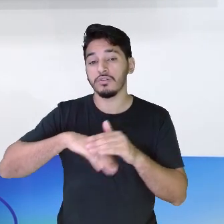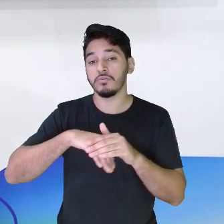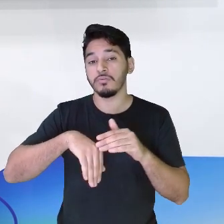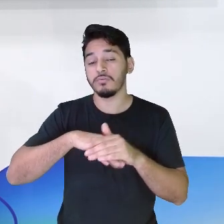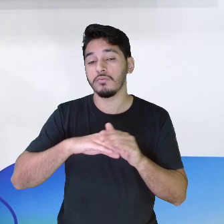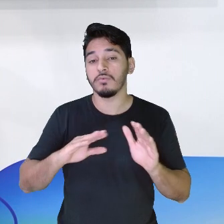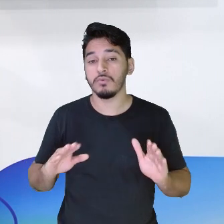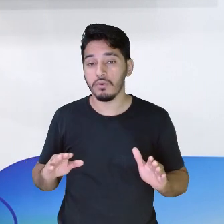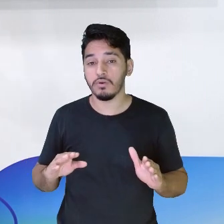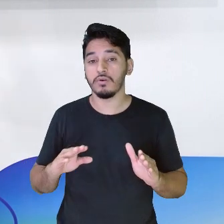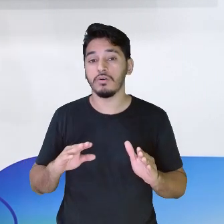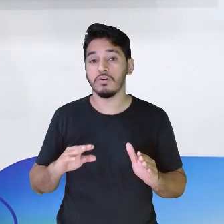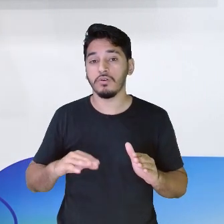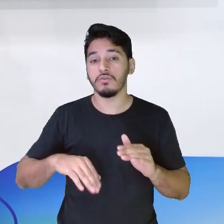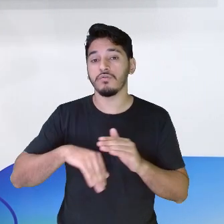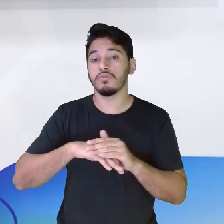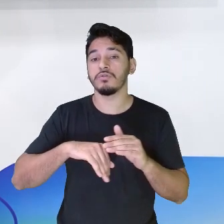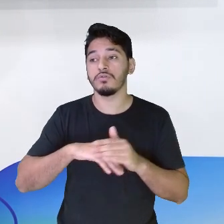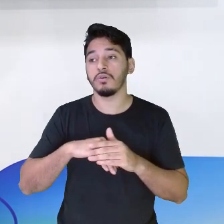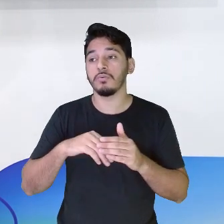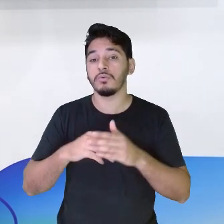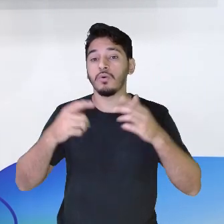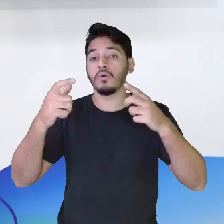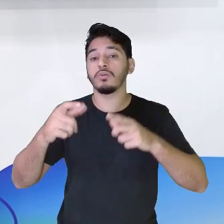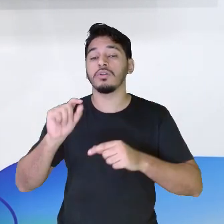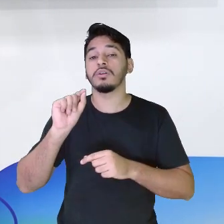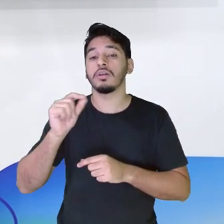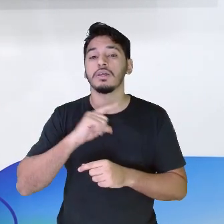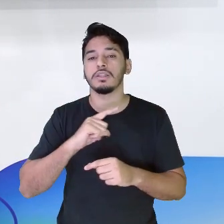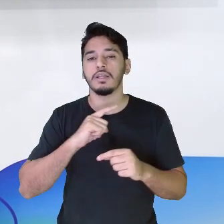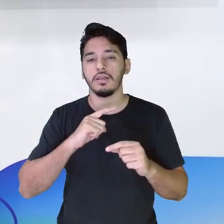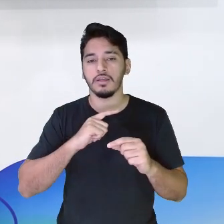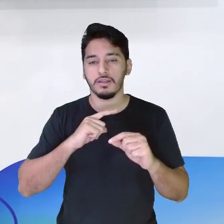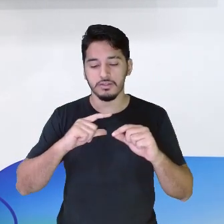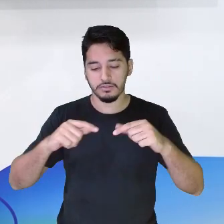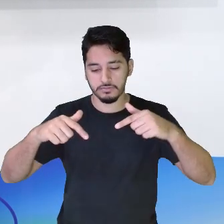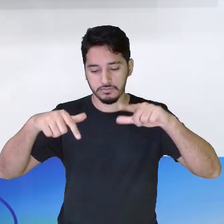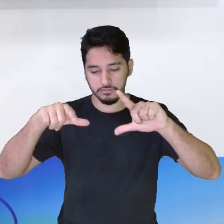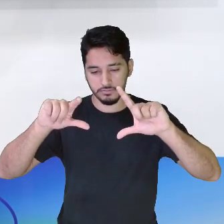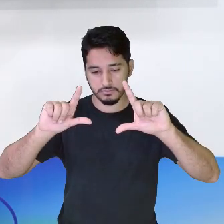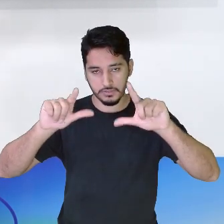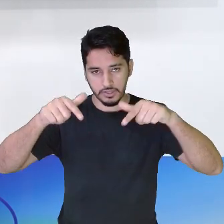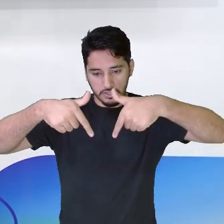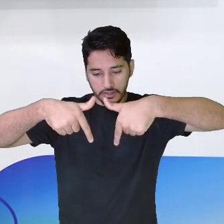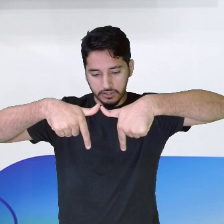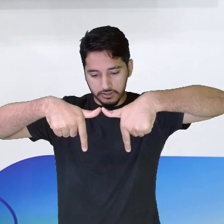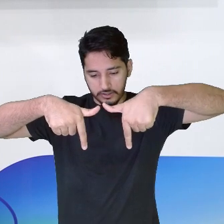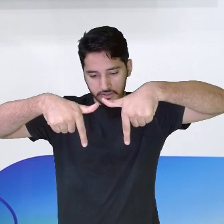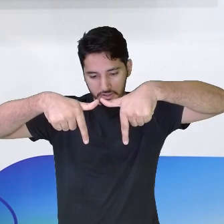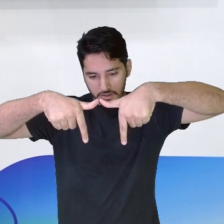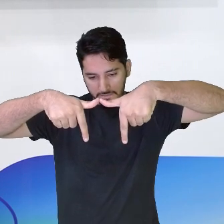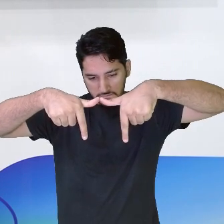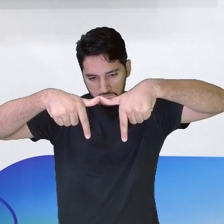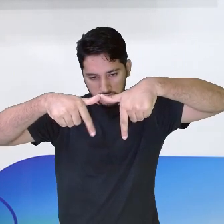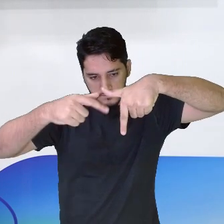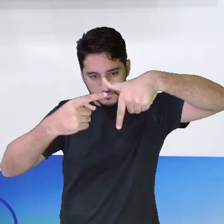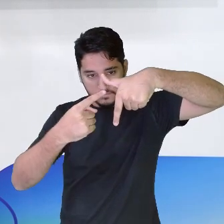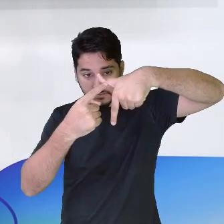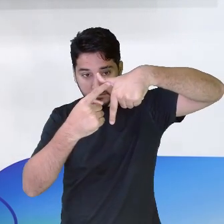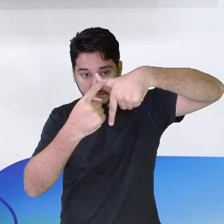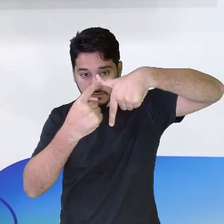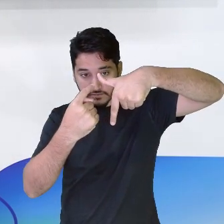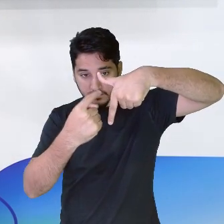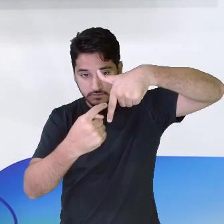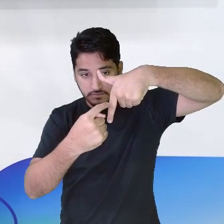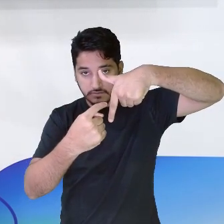um gol, onde dorme a coruja, que é naquele cantinho onde o goleiro não consegue chegar para agarrar,